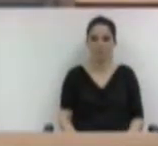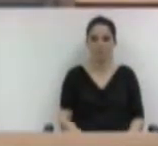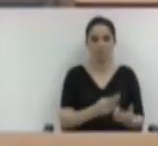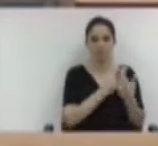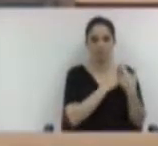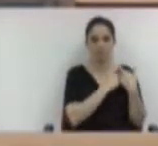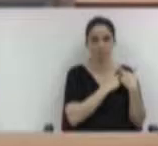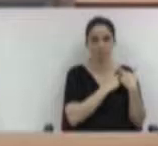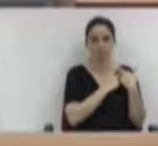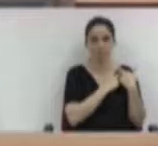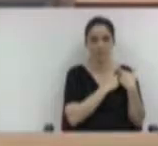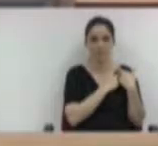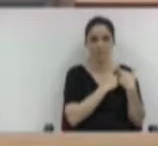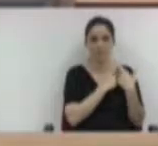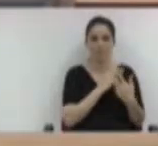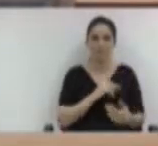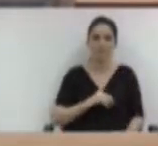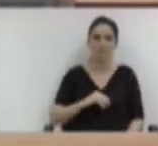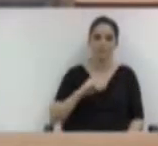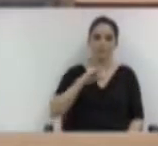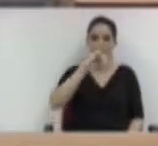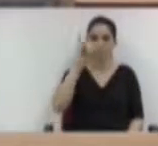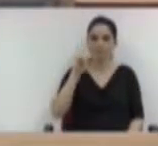vereador José Roberto Bernardo.